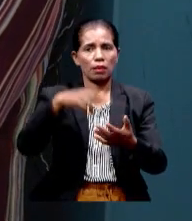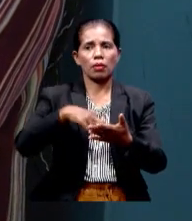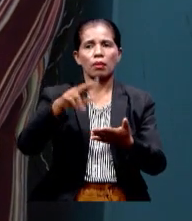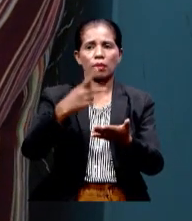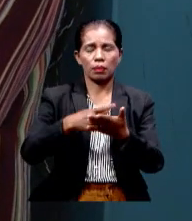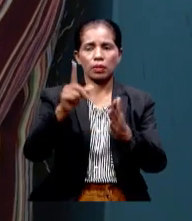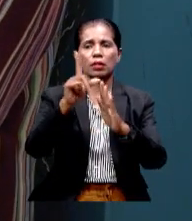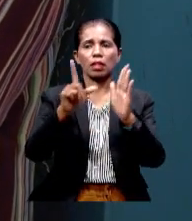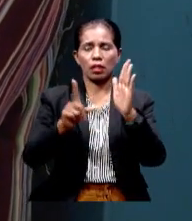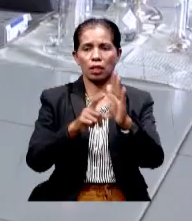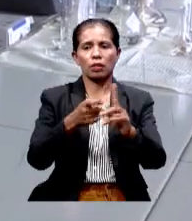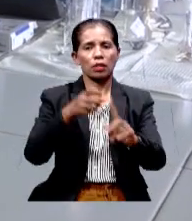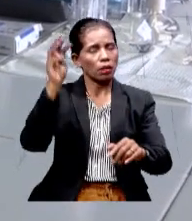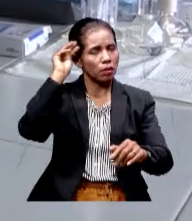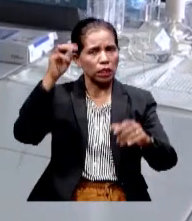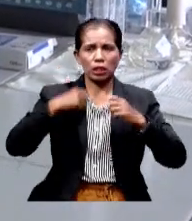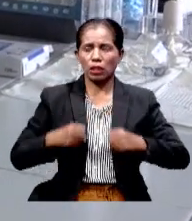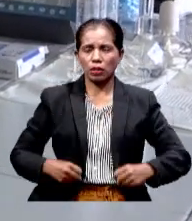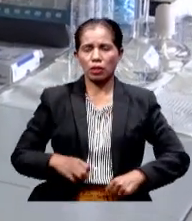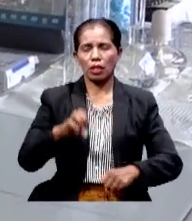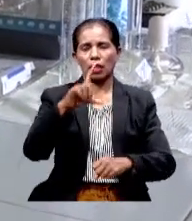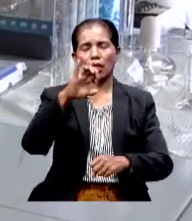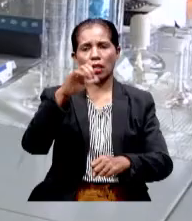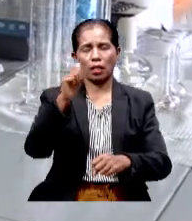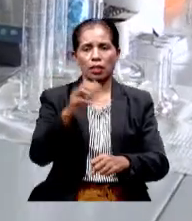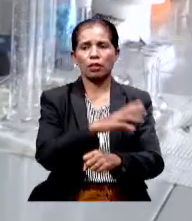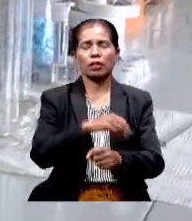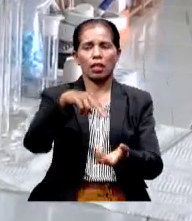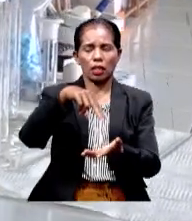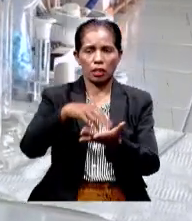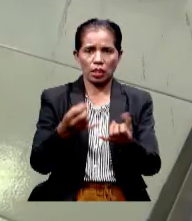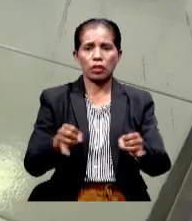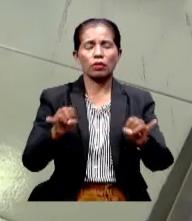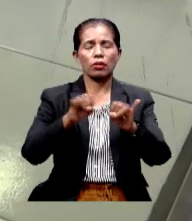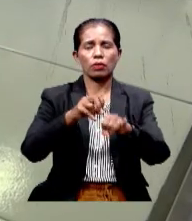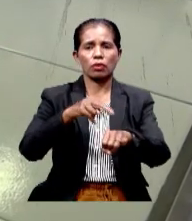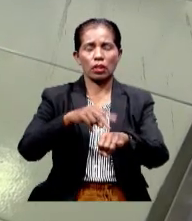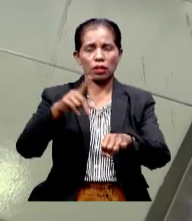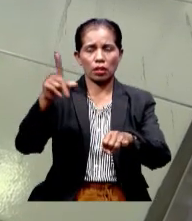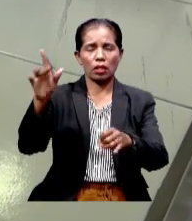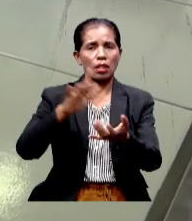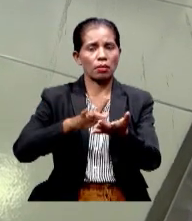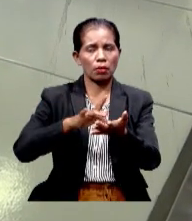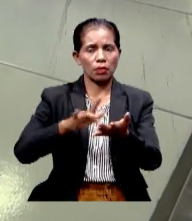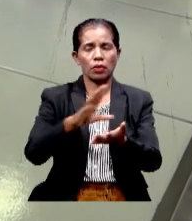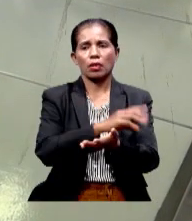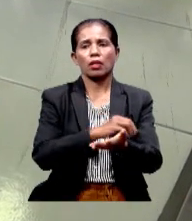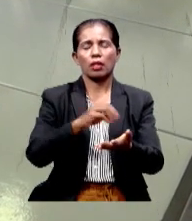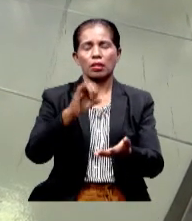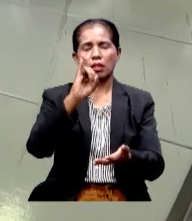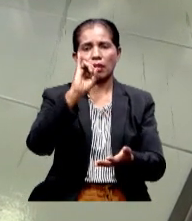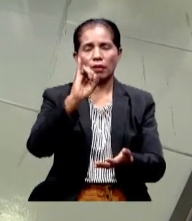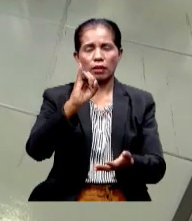decreto lei husi ministra saúde Eli dos Reis Amaral, onde estabelece Instituto Nacional Farmácia no Produto Médico ka